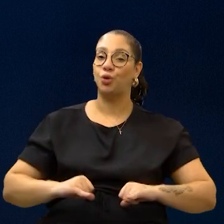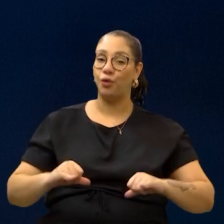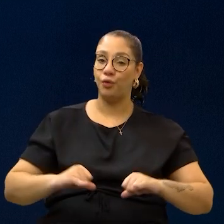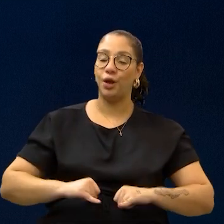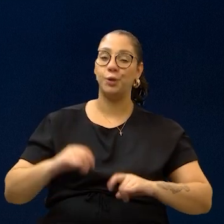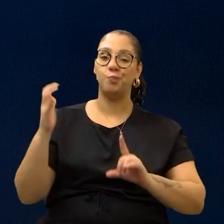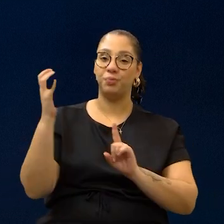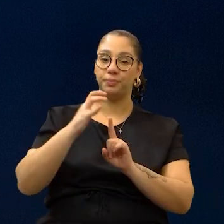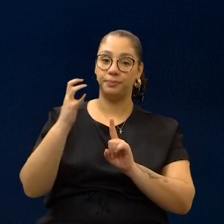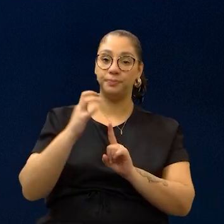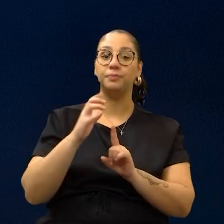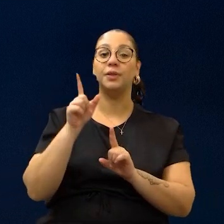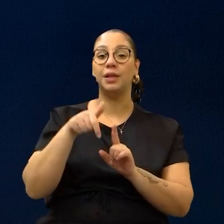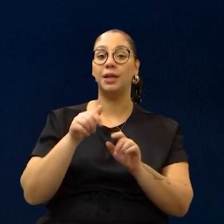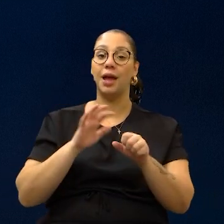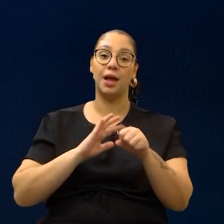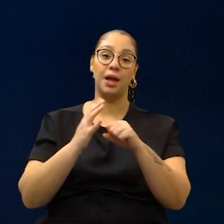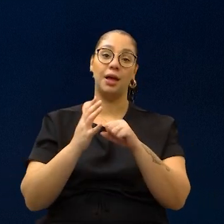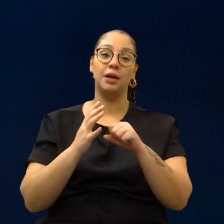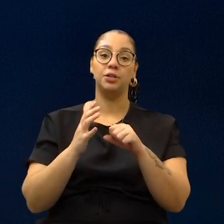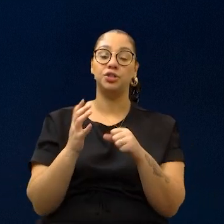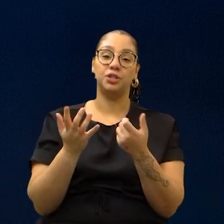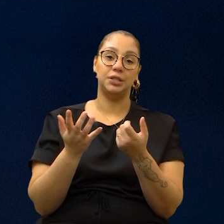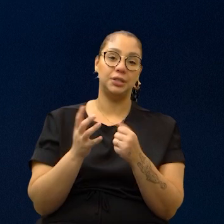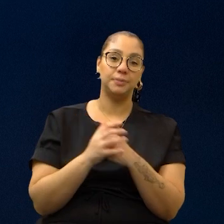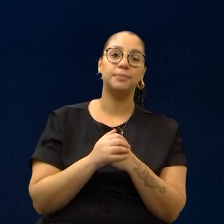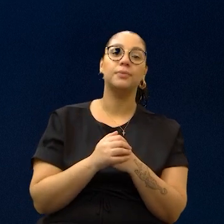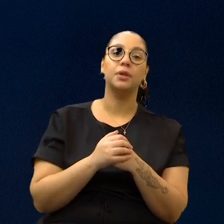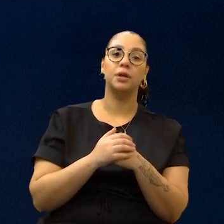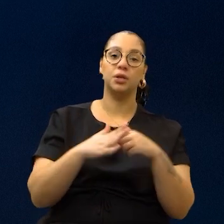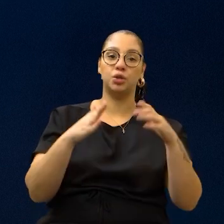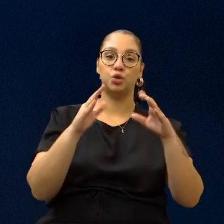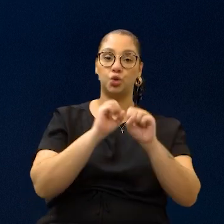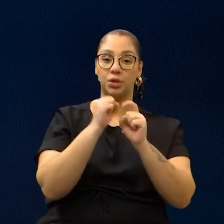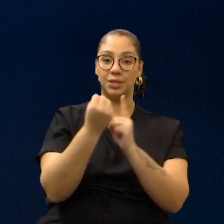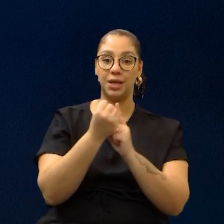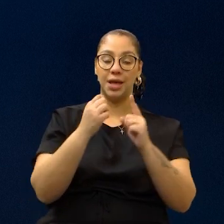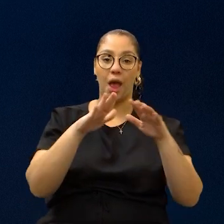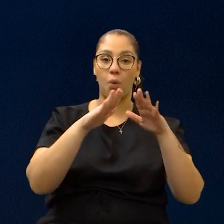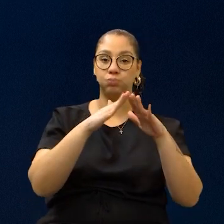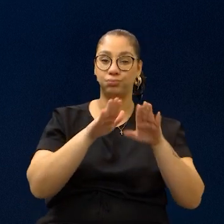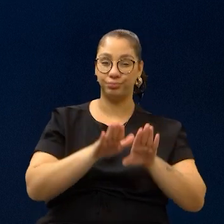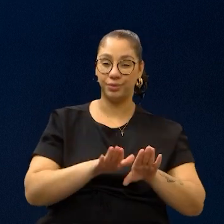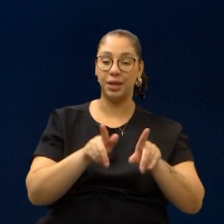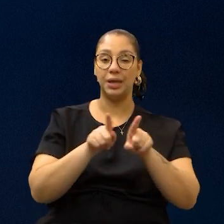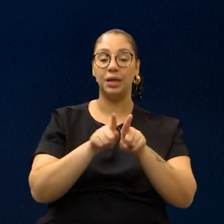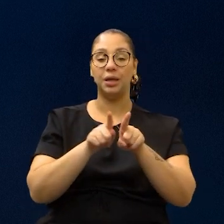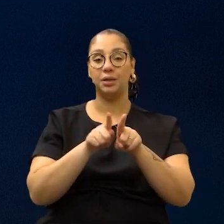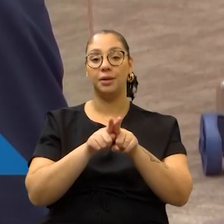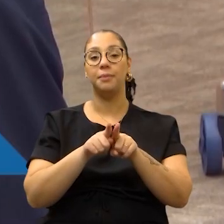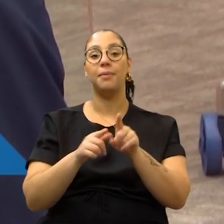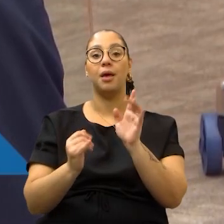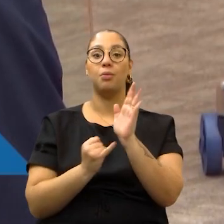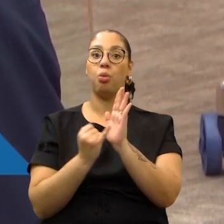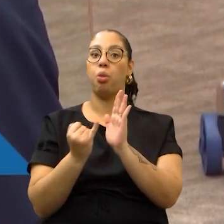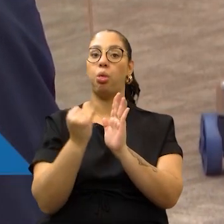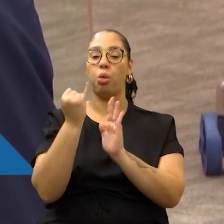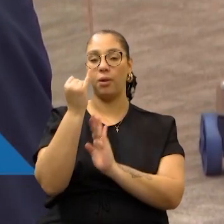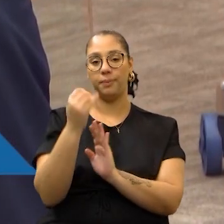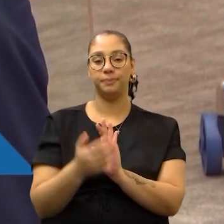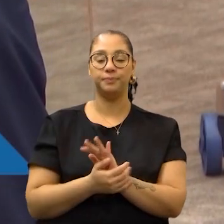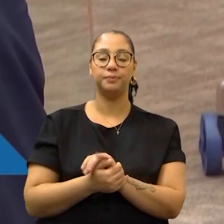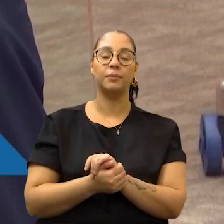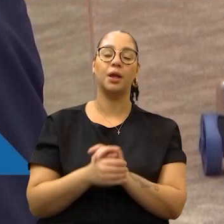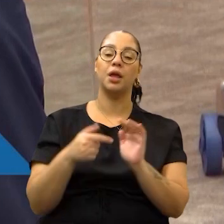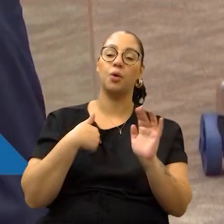mais sofreram com os reflexos das medidas de isolamento social, desemprego e alta da inflação. E eu propus de uma